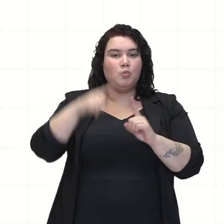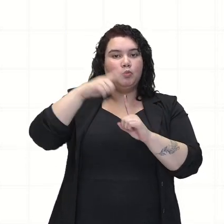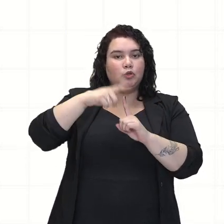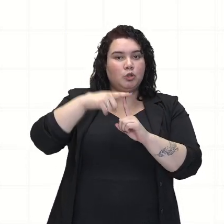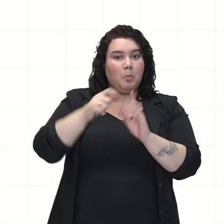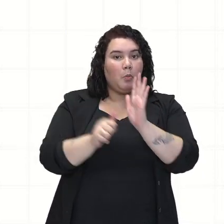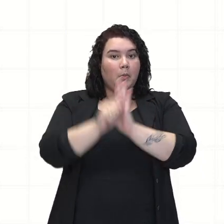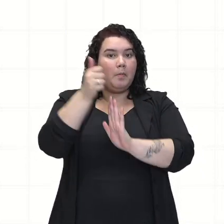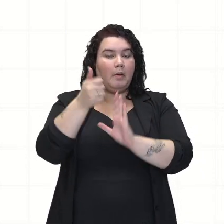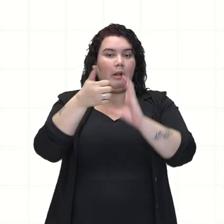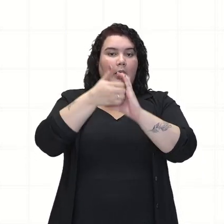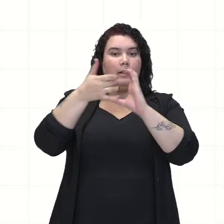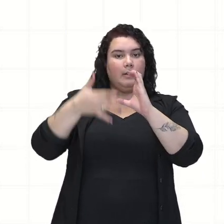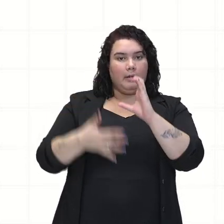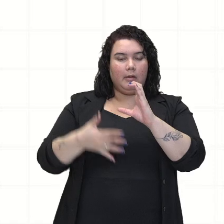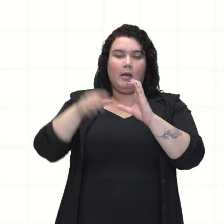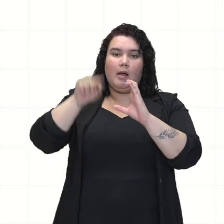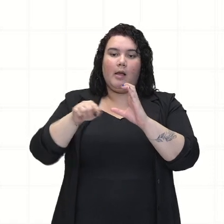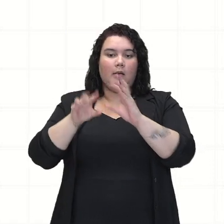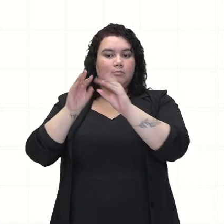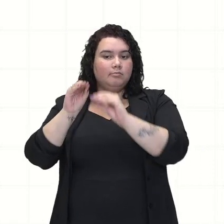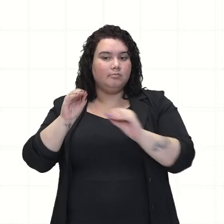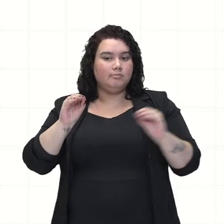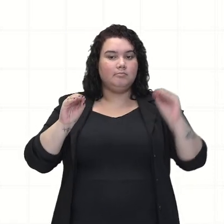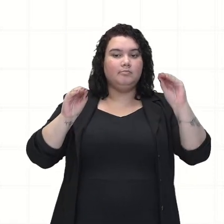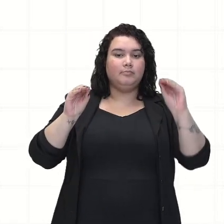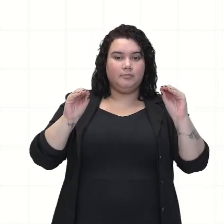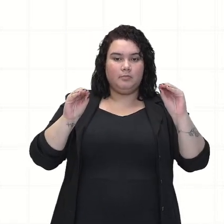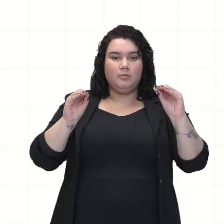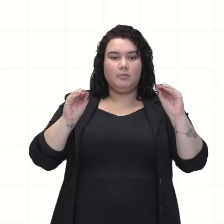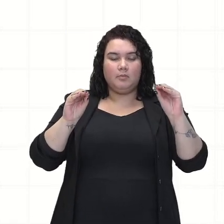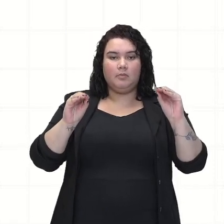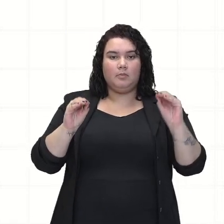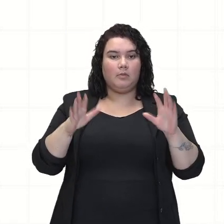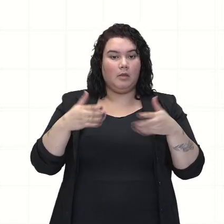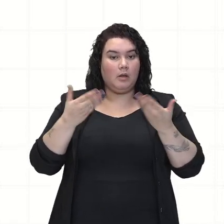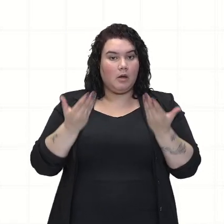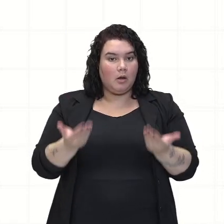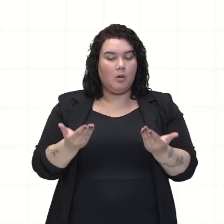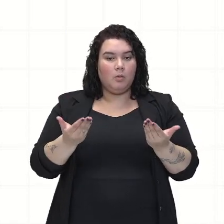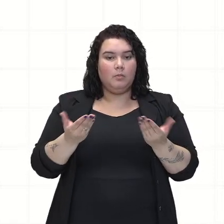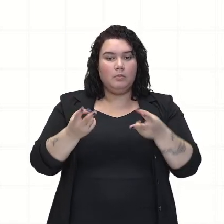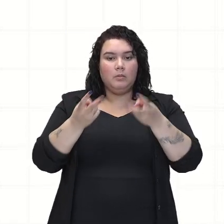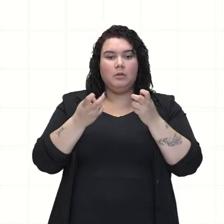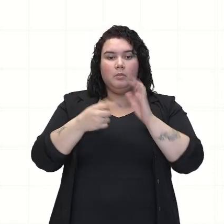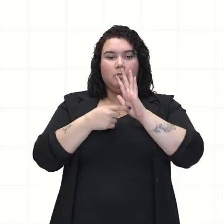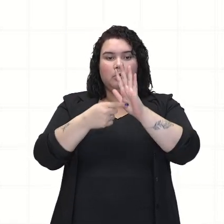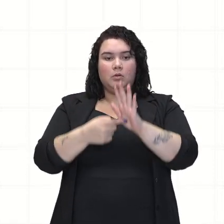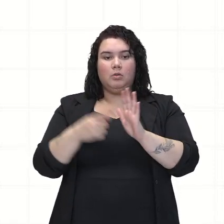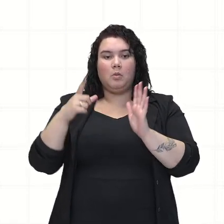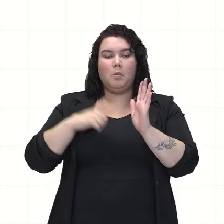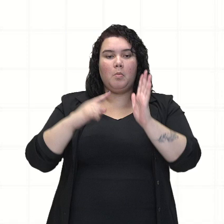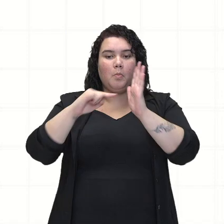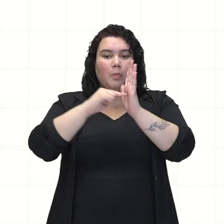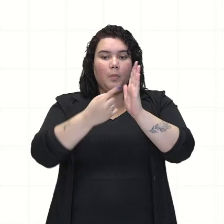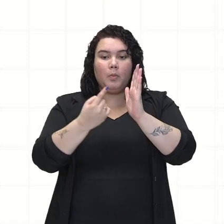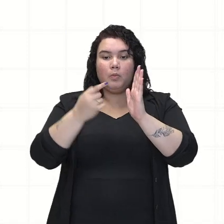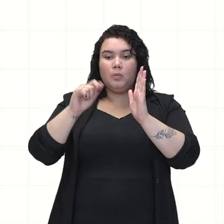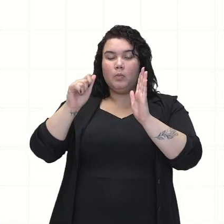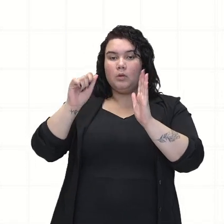translação, tá? Ó. Os pontos aqui, ó. Aqui nós temos o ponto